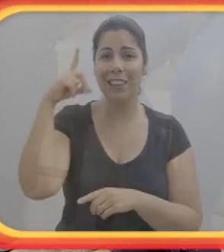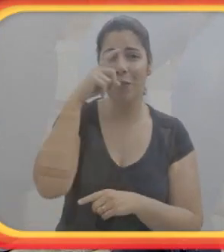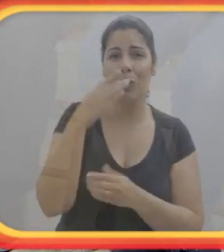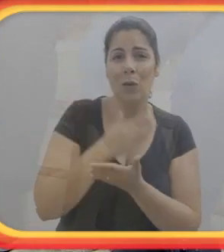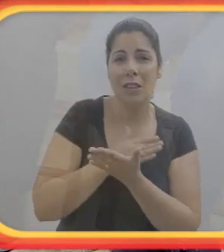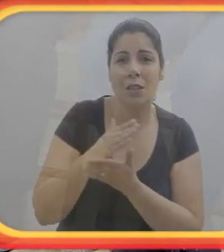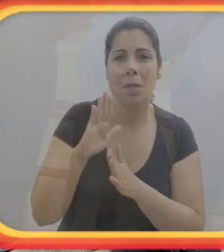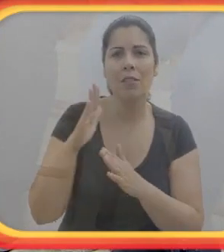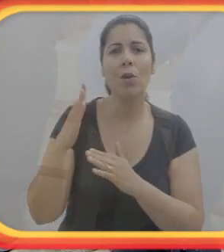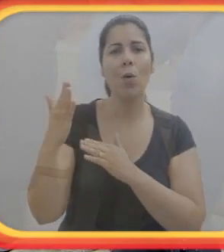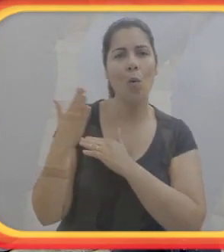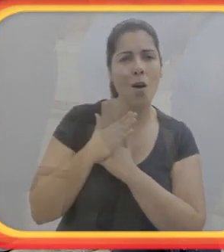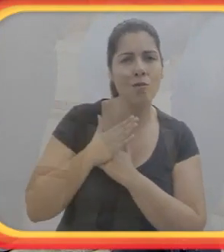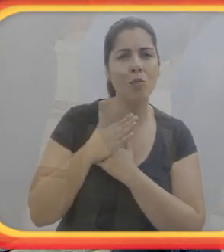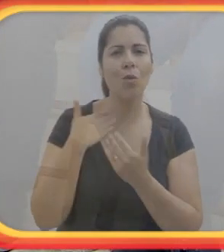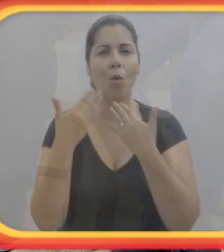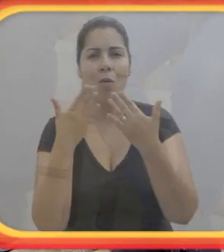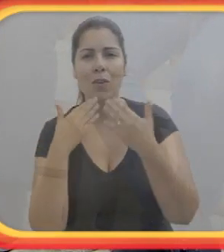converso com a mãe.